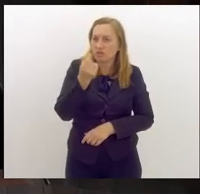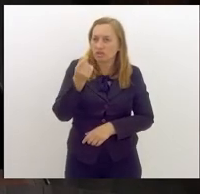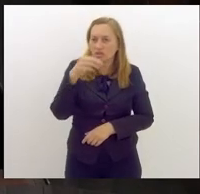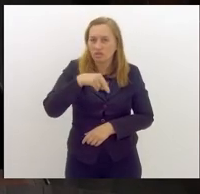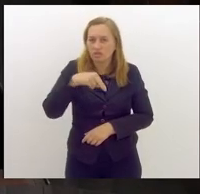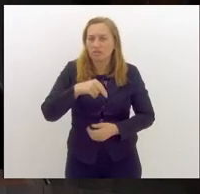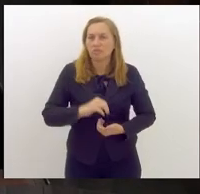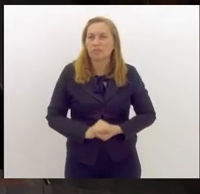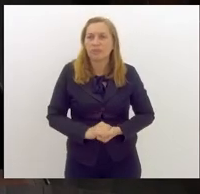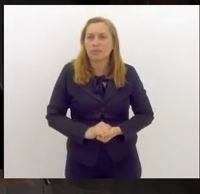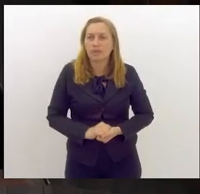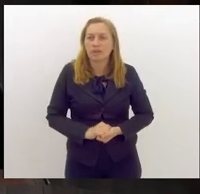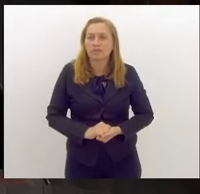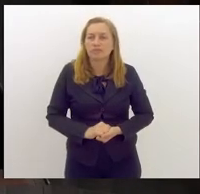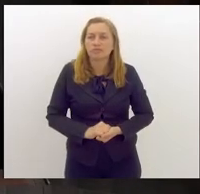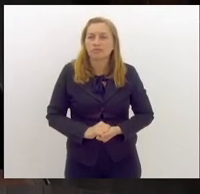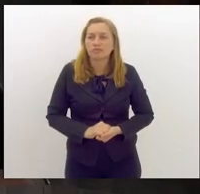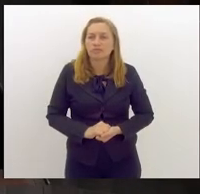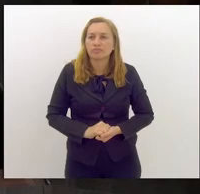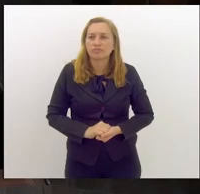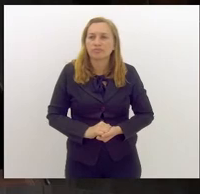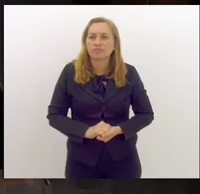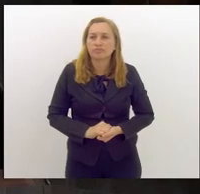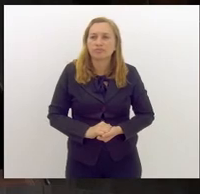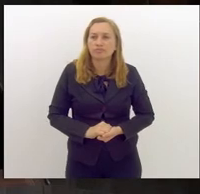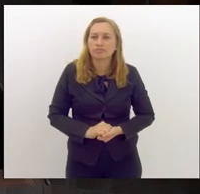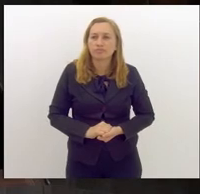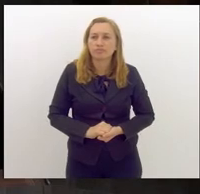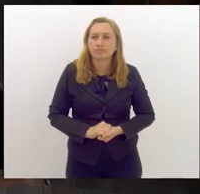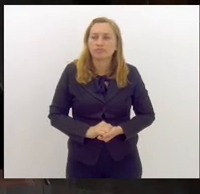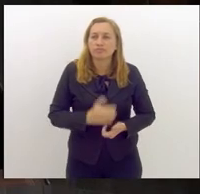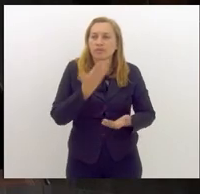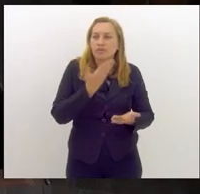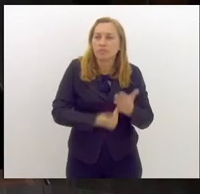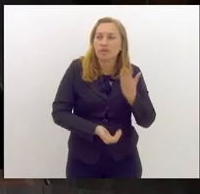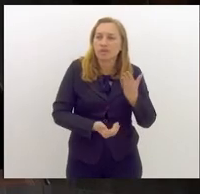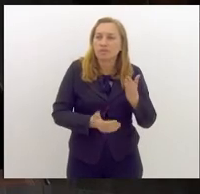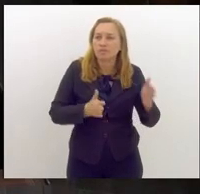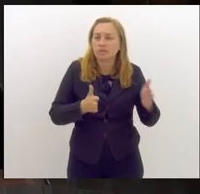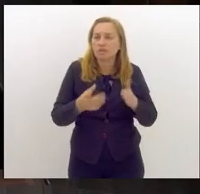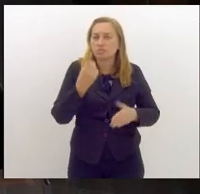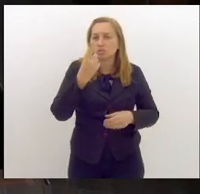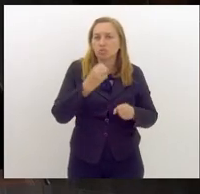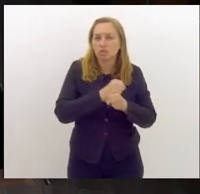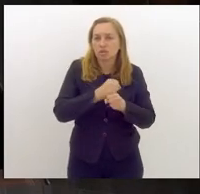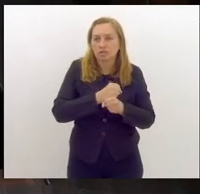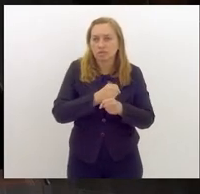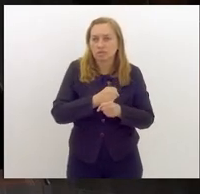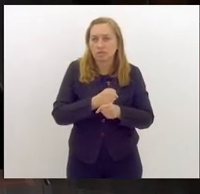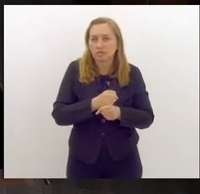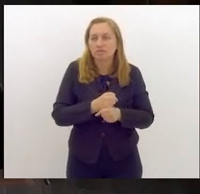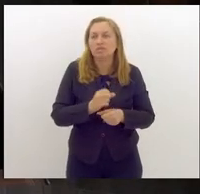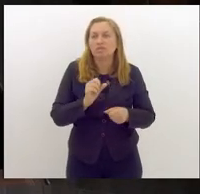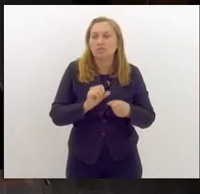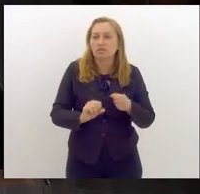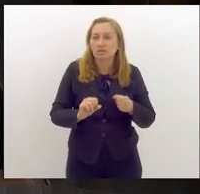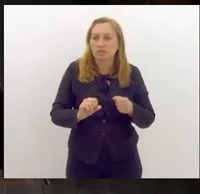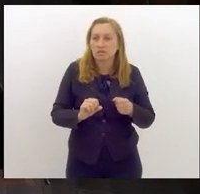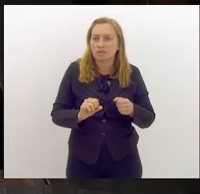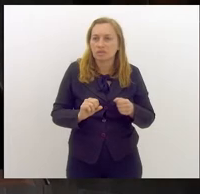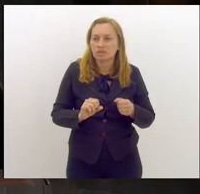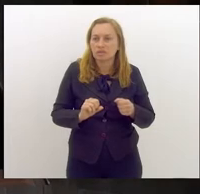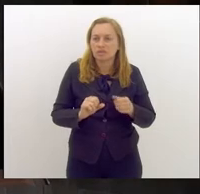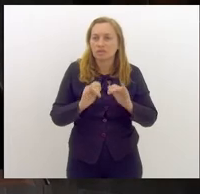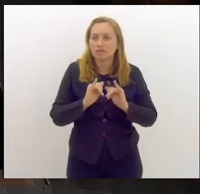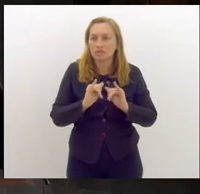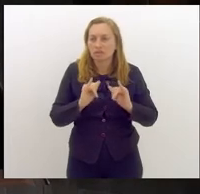novembro e com isso eles colocaram Que nós tínhamos perdido o prazo por um ano fizemos o embargo